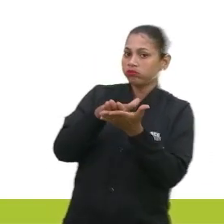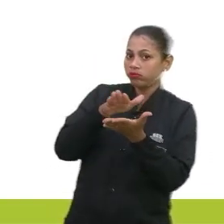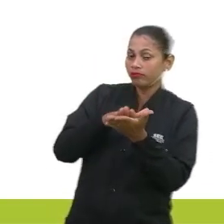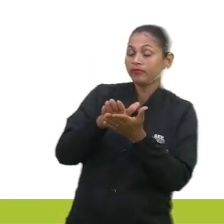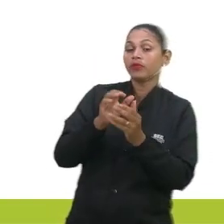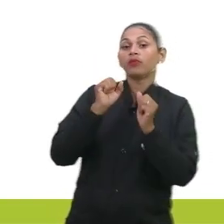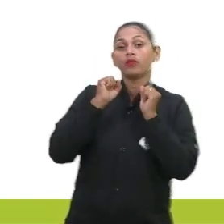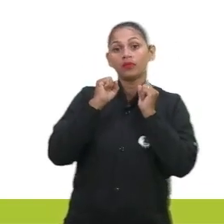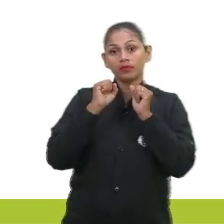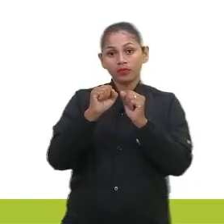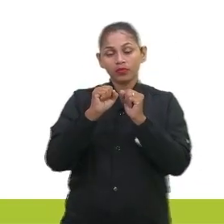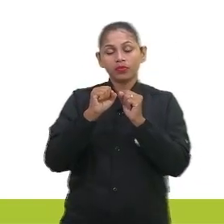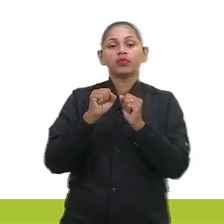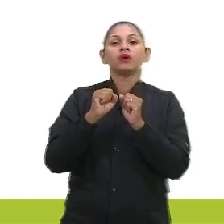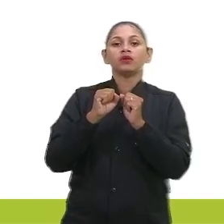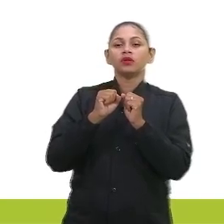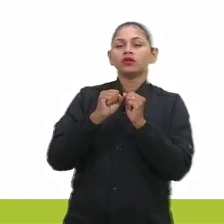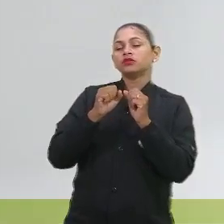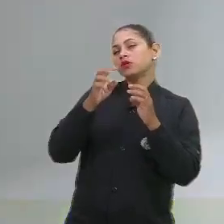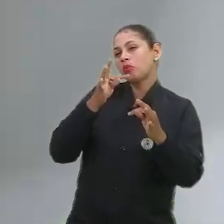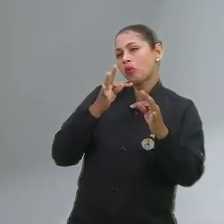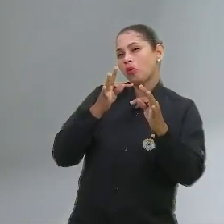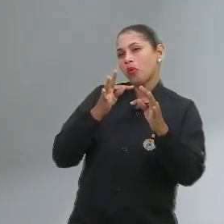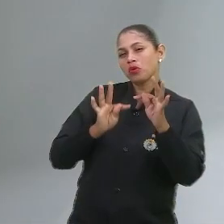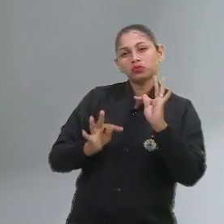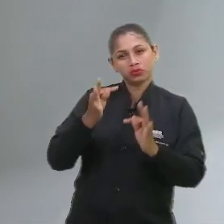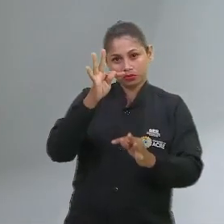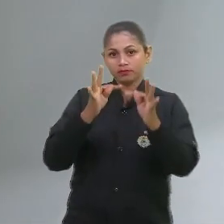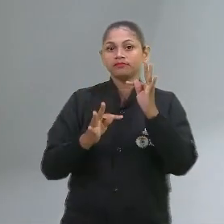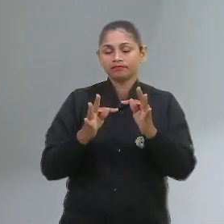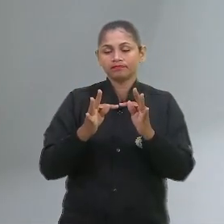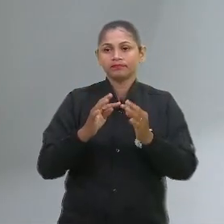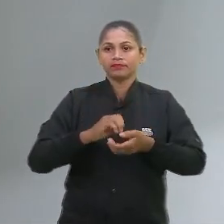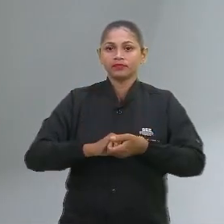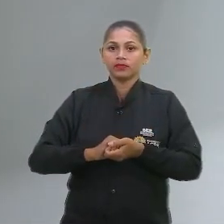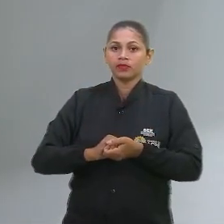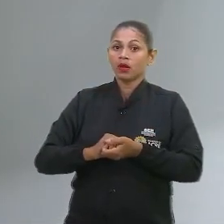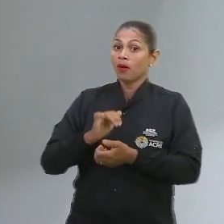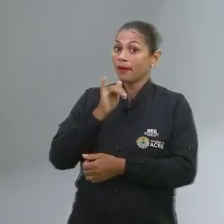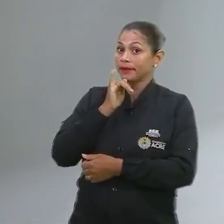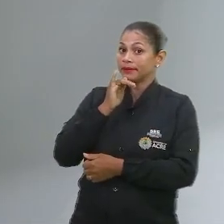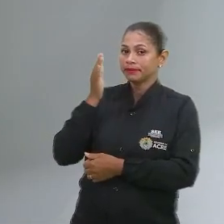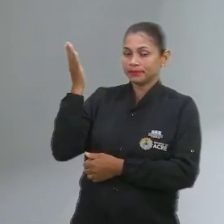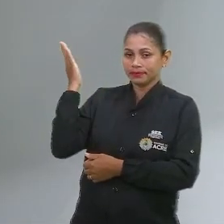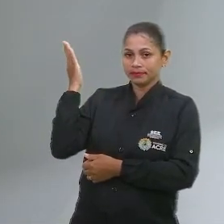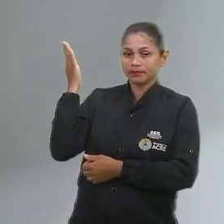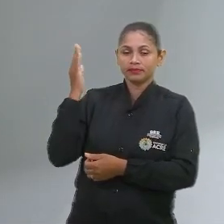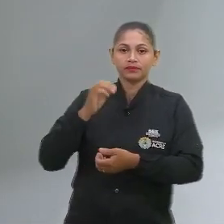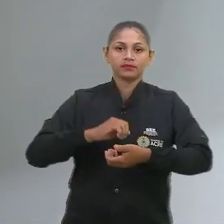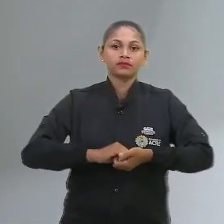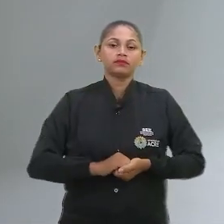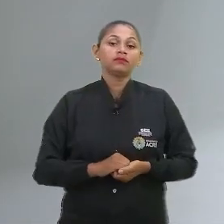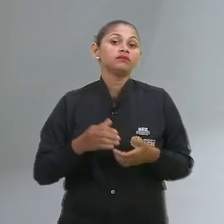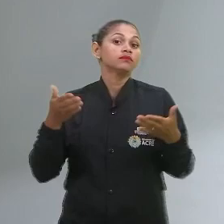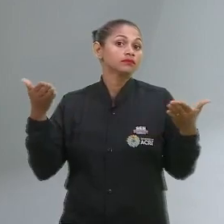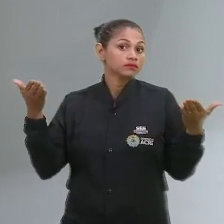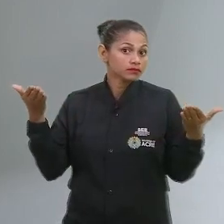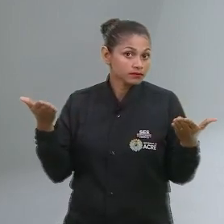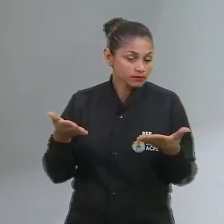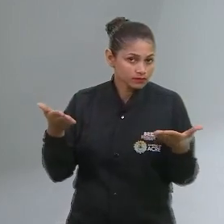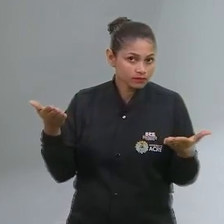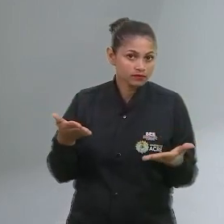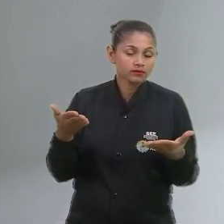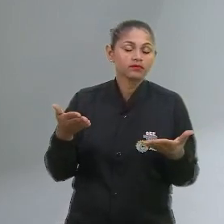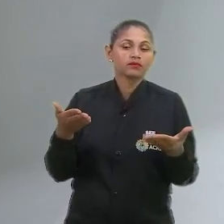podem ser eletrônicas, como você pode ver aí na tela. As mídias, hoje, elas ocupam